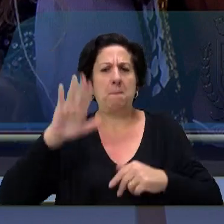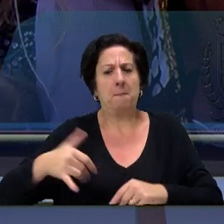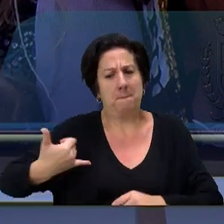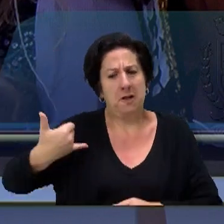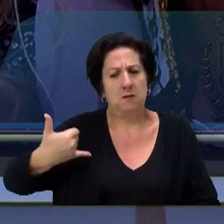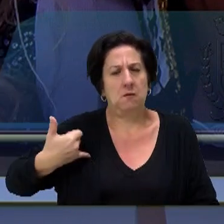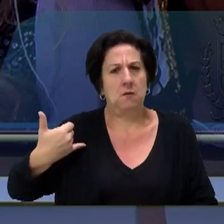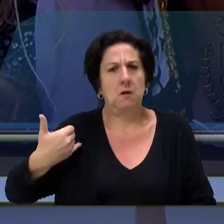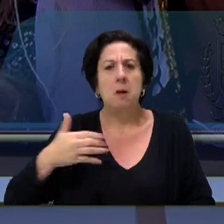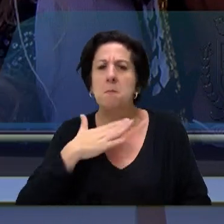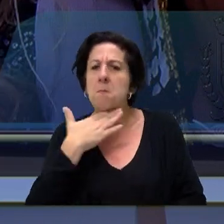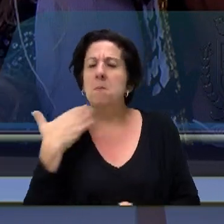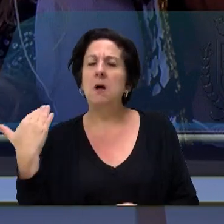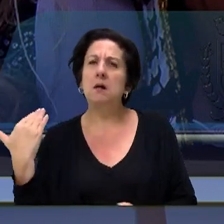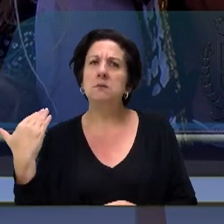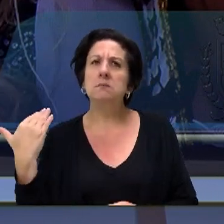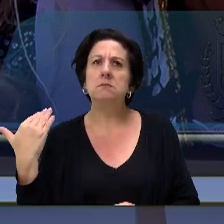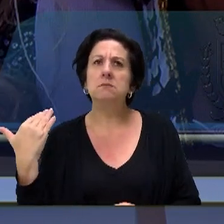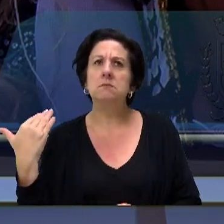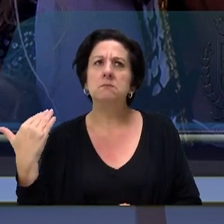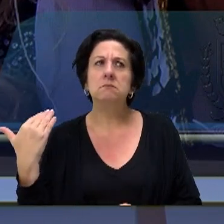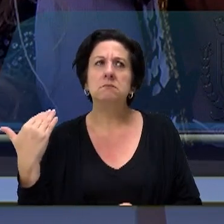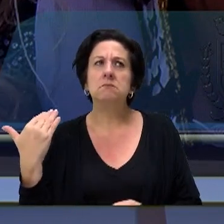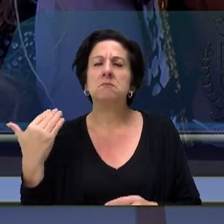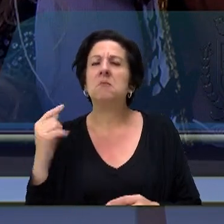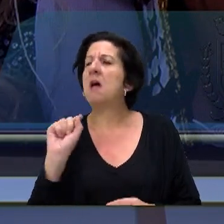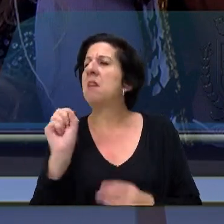anos, me matam.